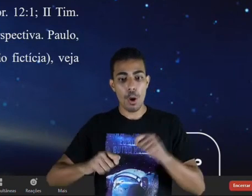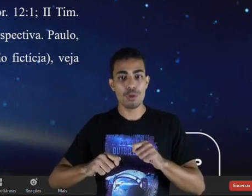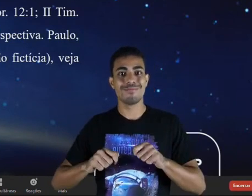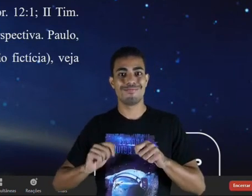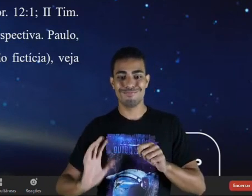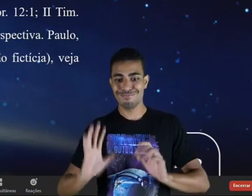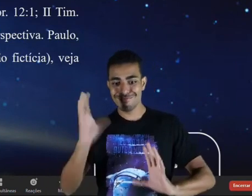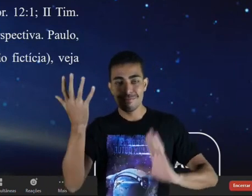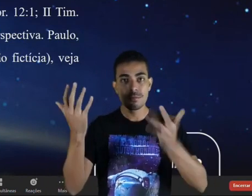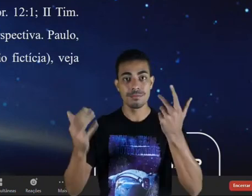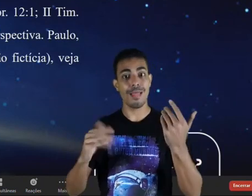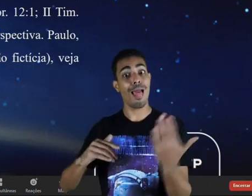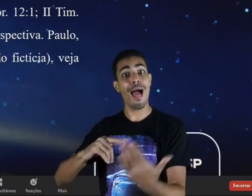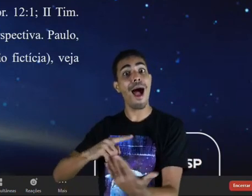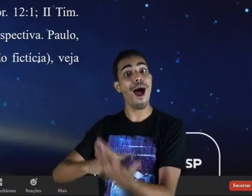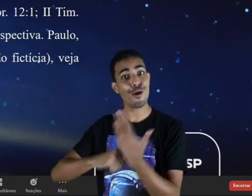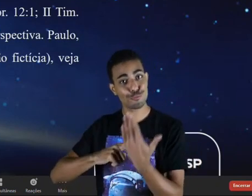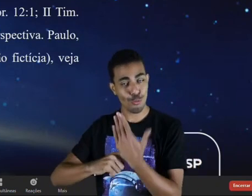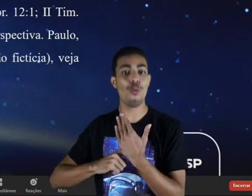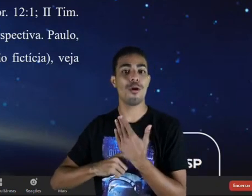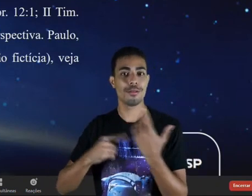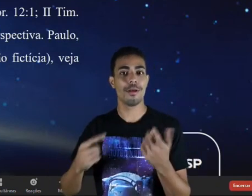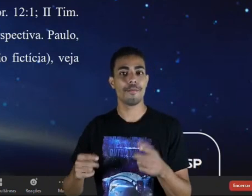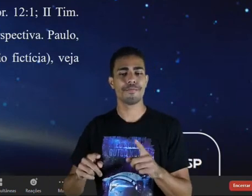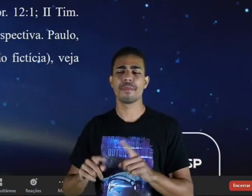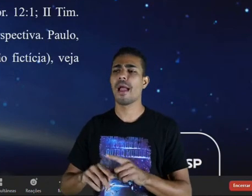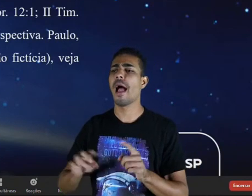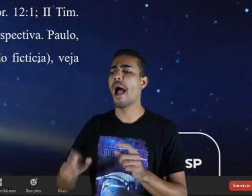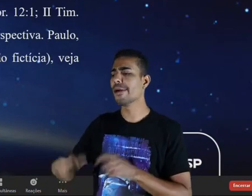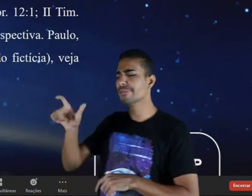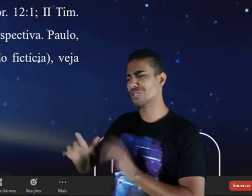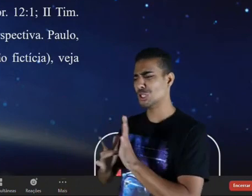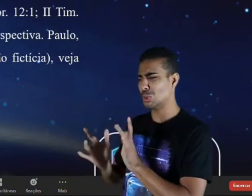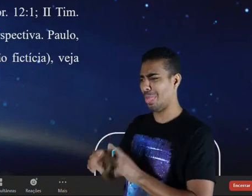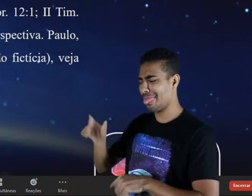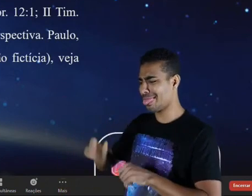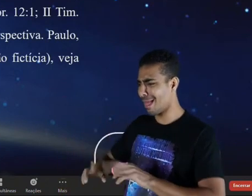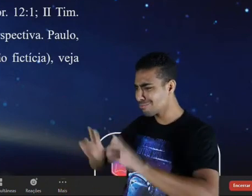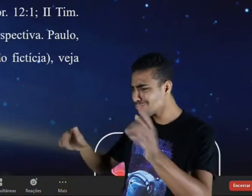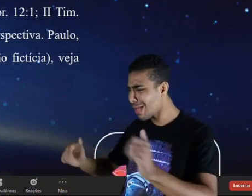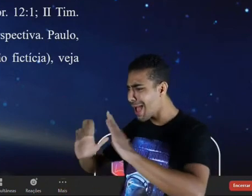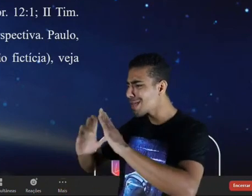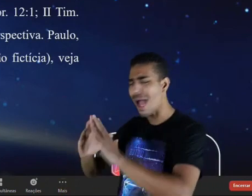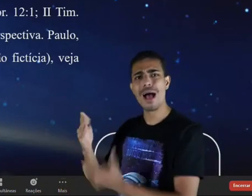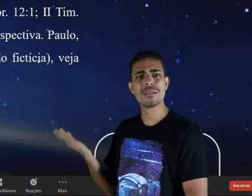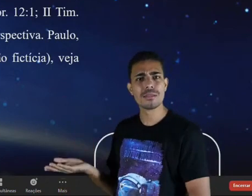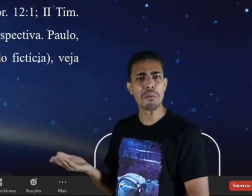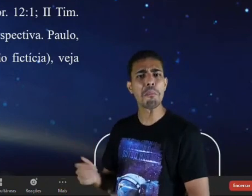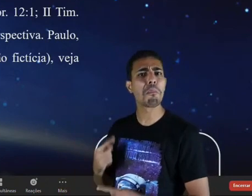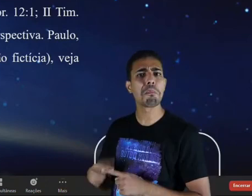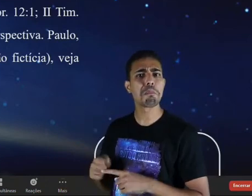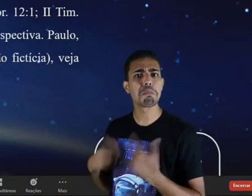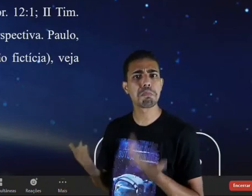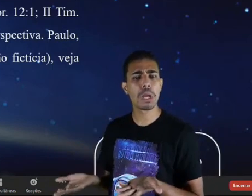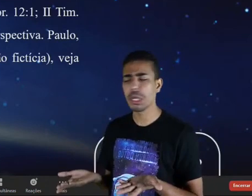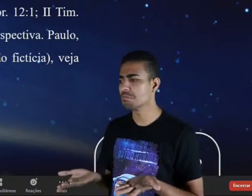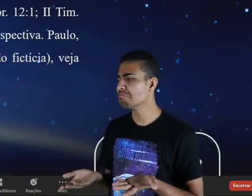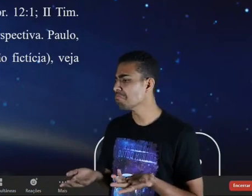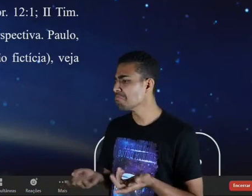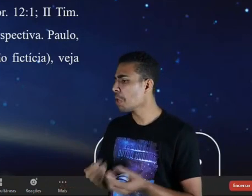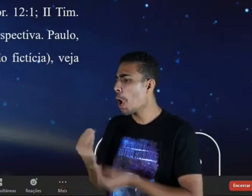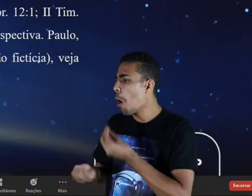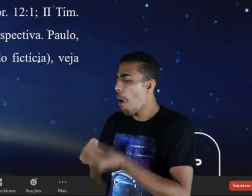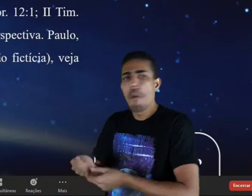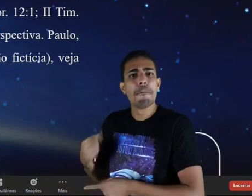Isso tudo ajuda bastante, sabe? Ah, Jesus falou isso dentro de uma casa. Por que ele dentro de uma casa? Qual o recurso que ele